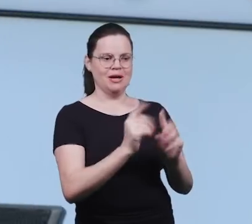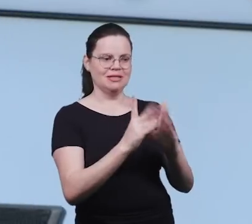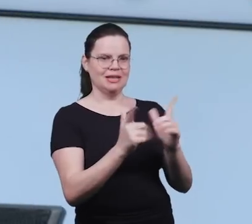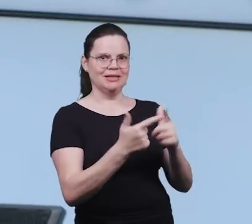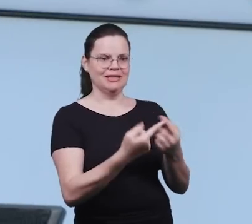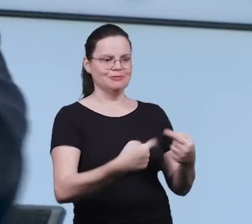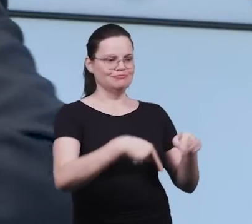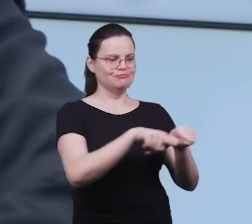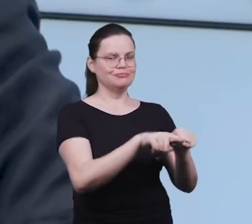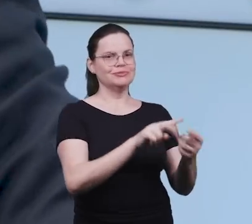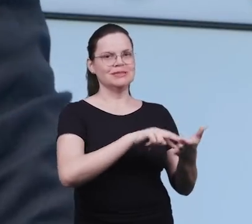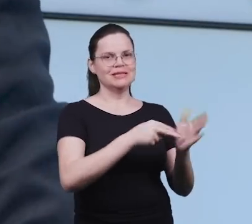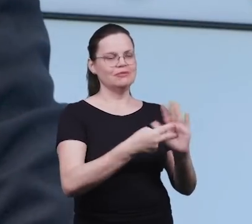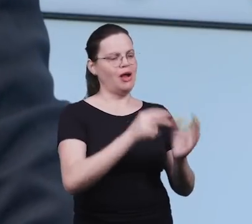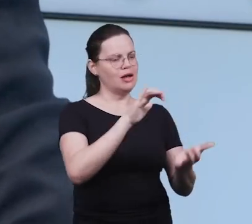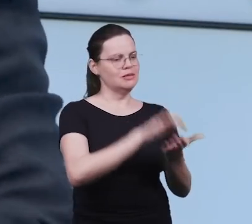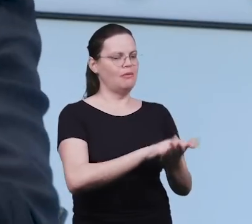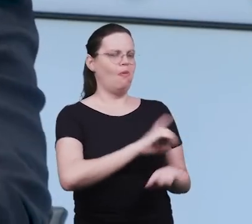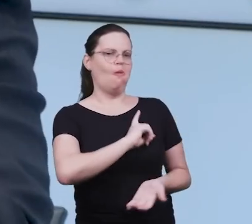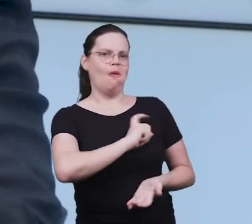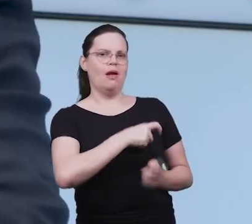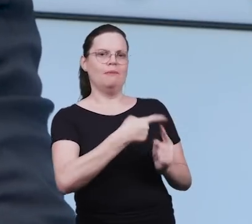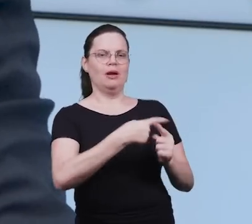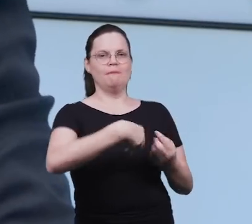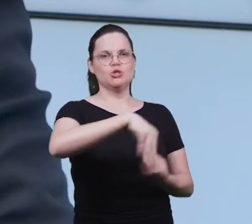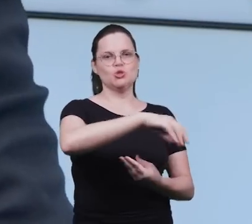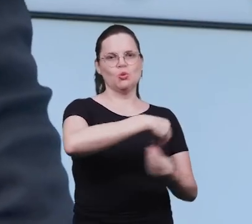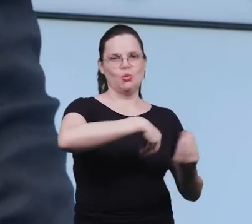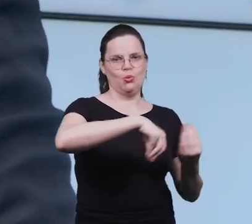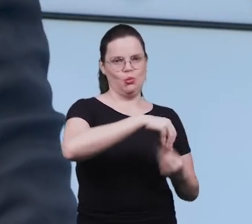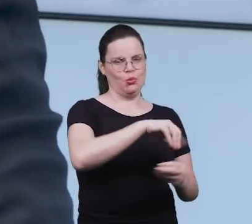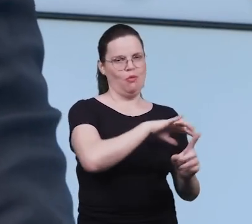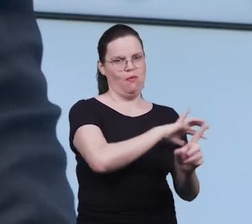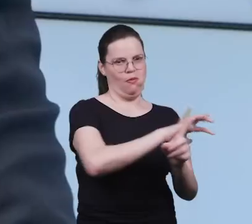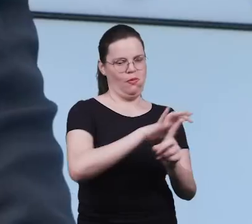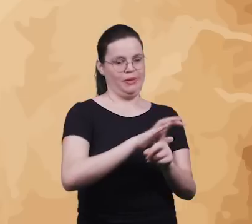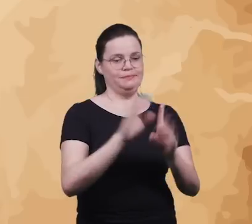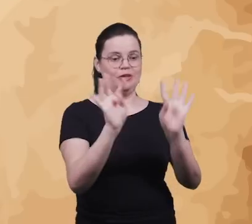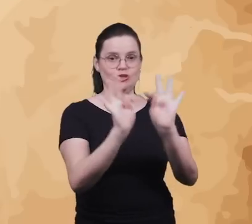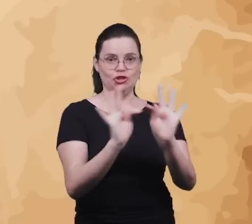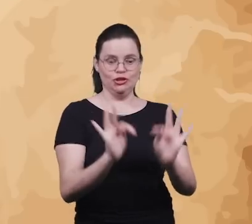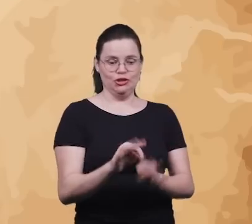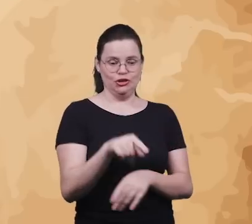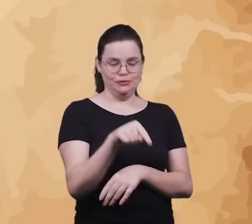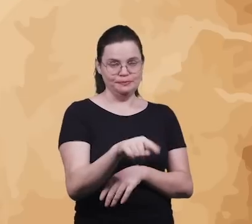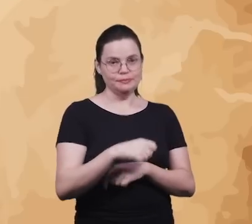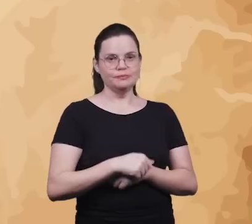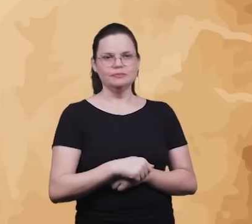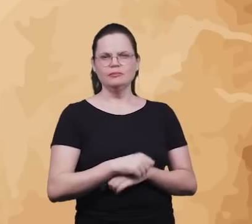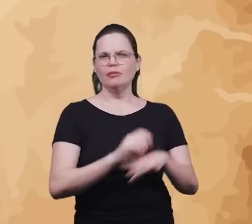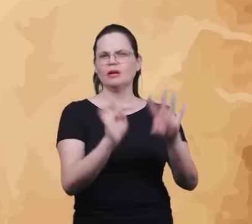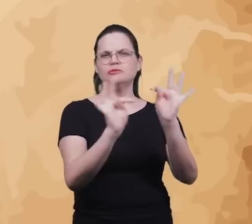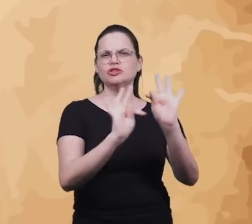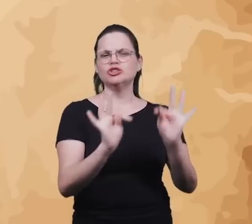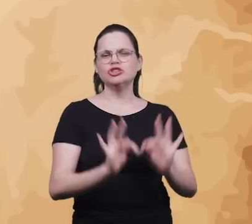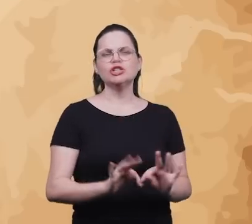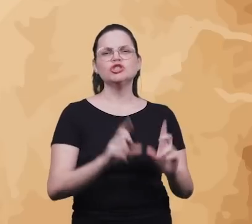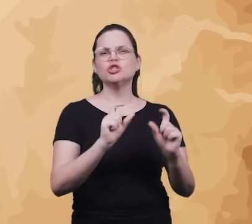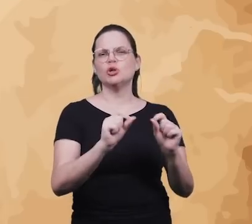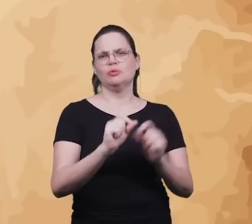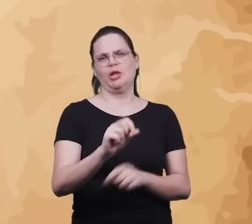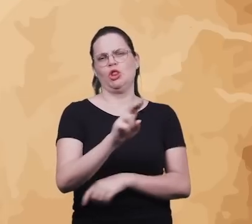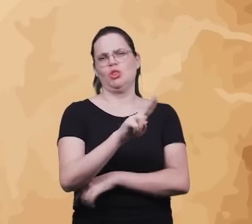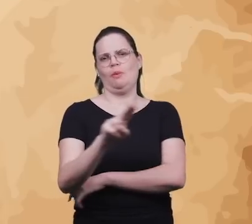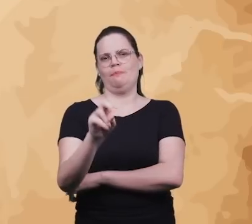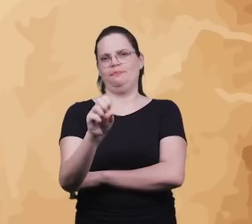período, né, de Pérgamo. E aí veio Tiatira. Tiatira diz assim, que é sacrifício contínuo. E aí olha